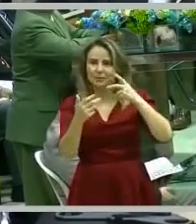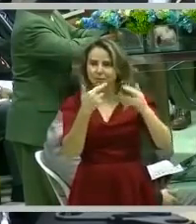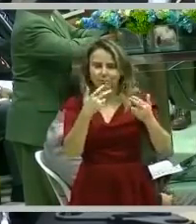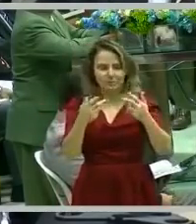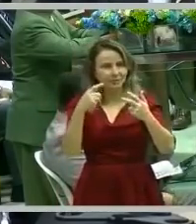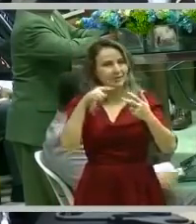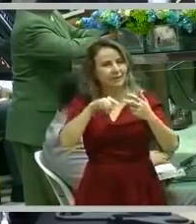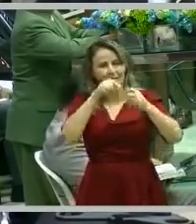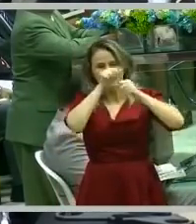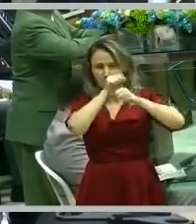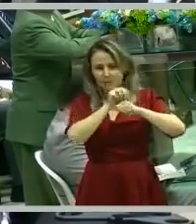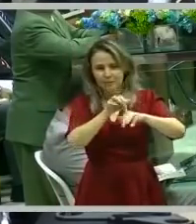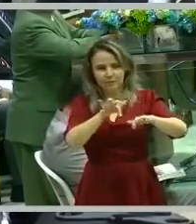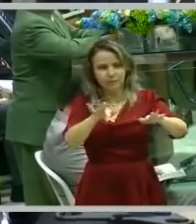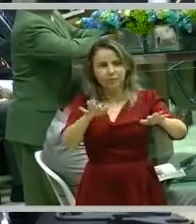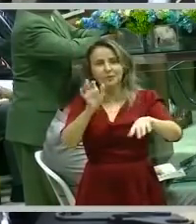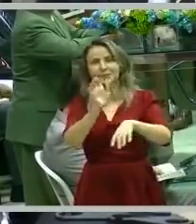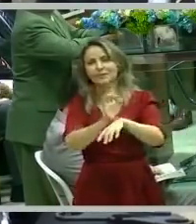alastrou pelo estado do Ceará.